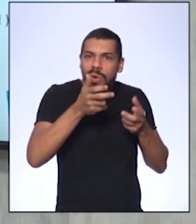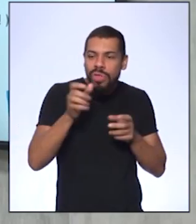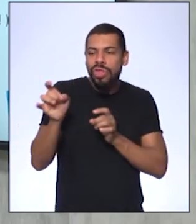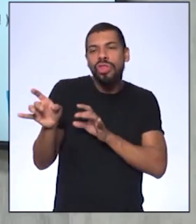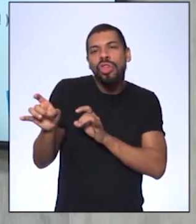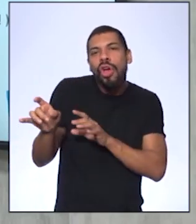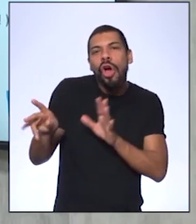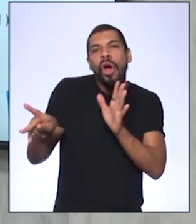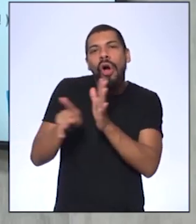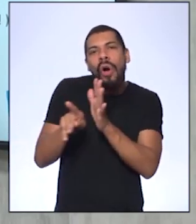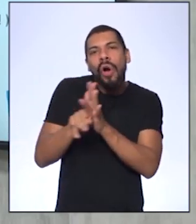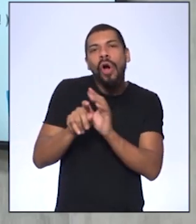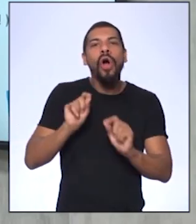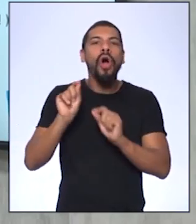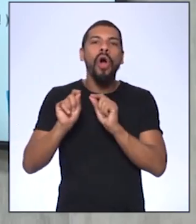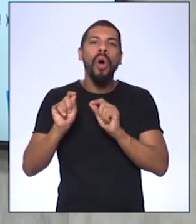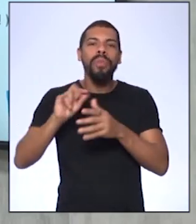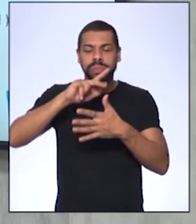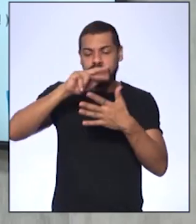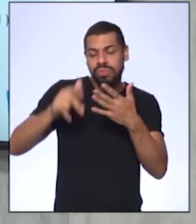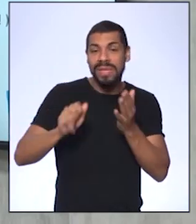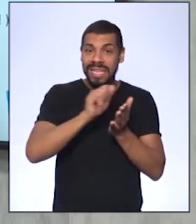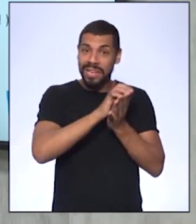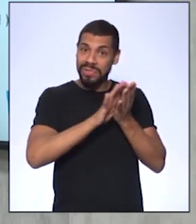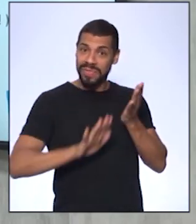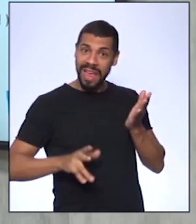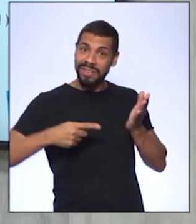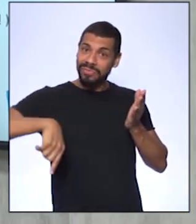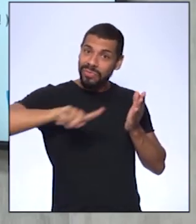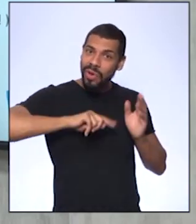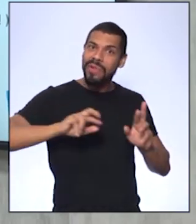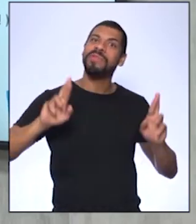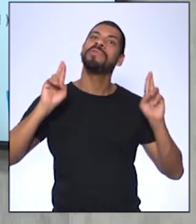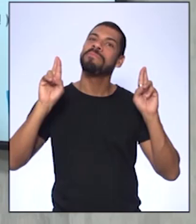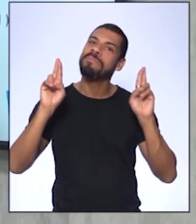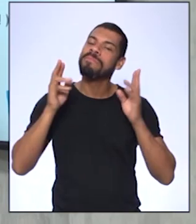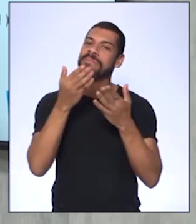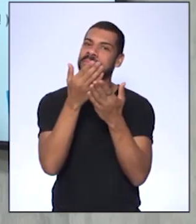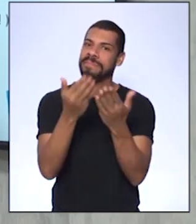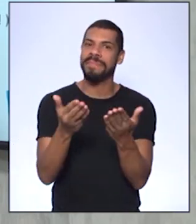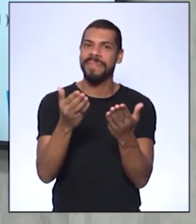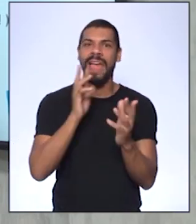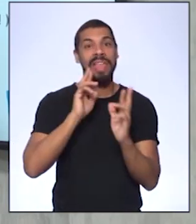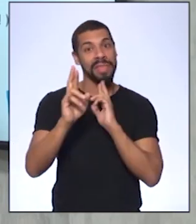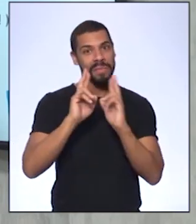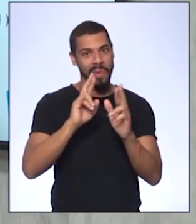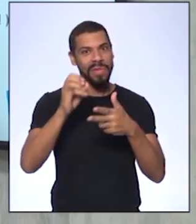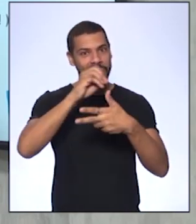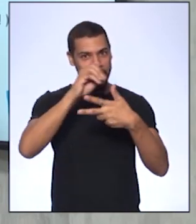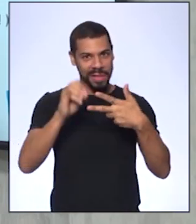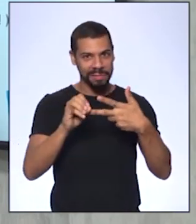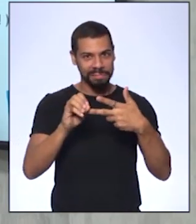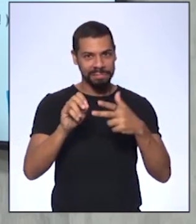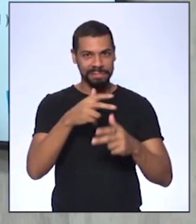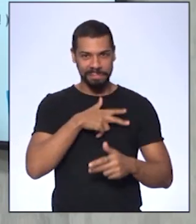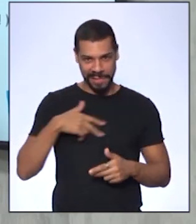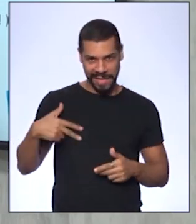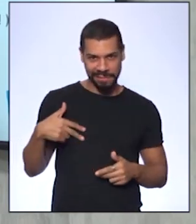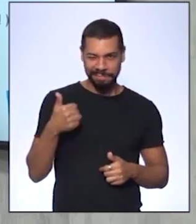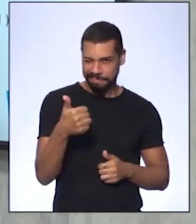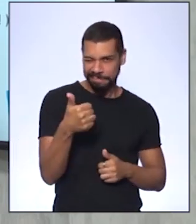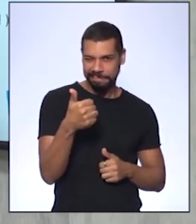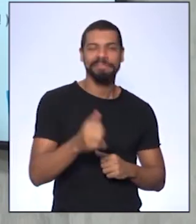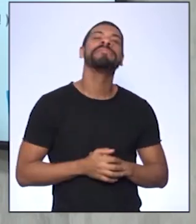da competência desses exercícios que esperam que você responda no Enem. Beleza? Vamos ver